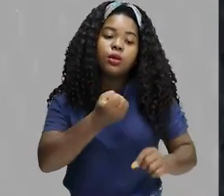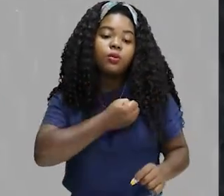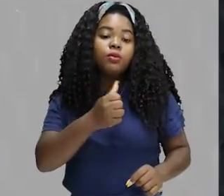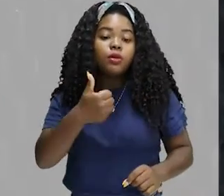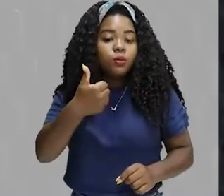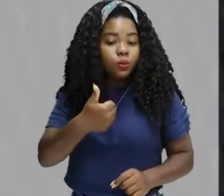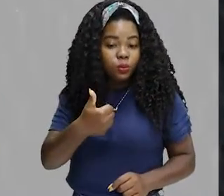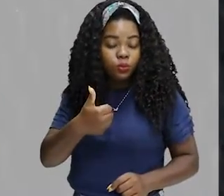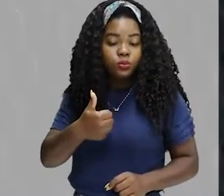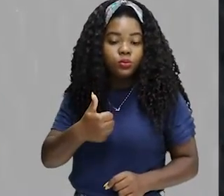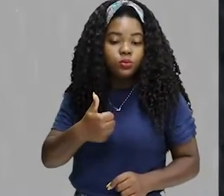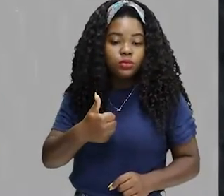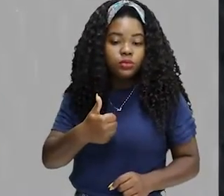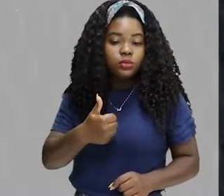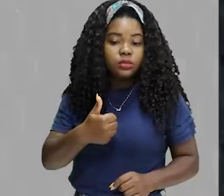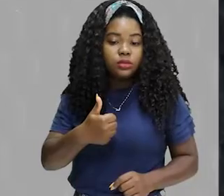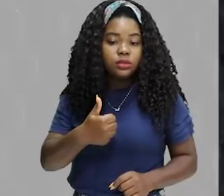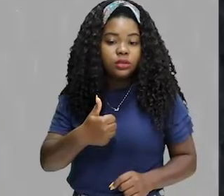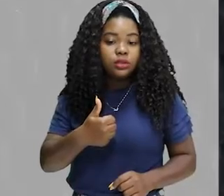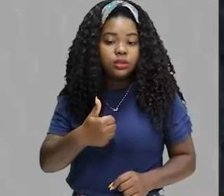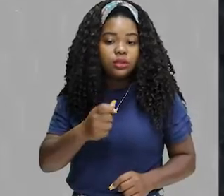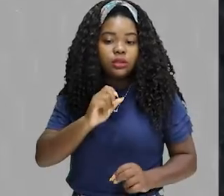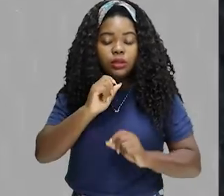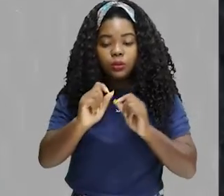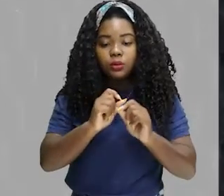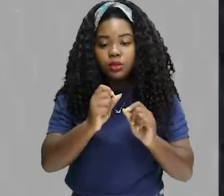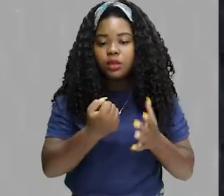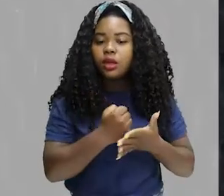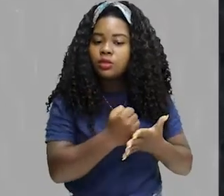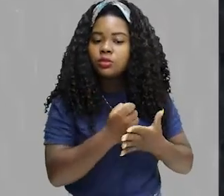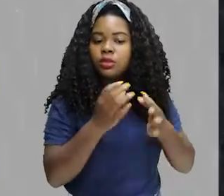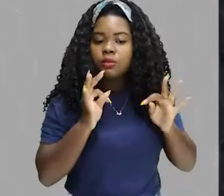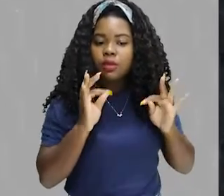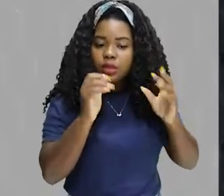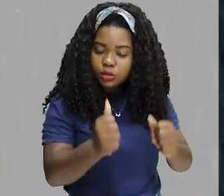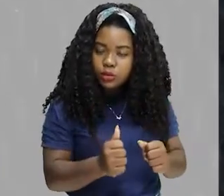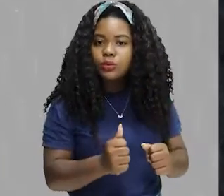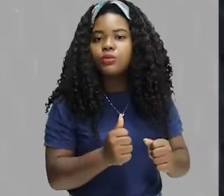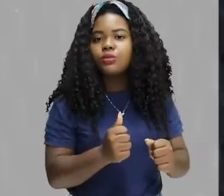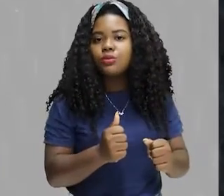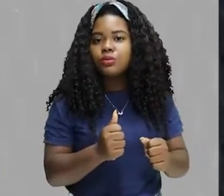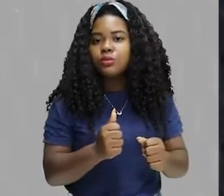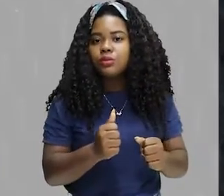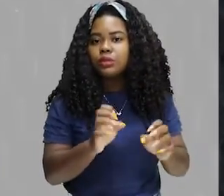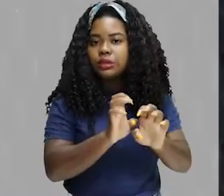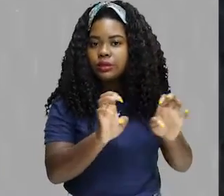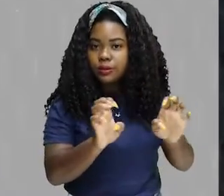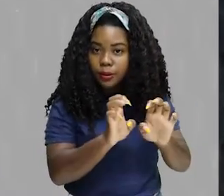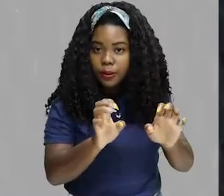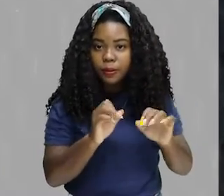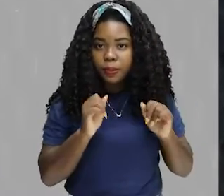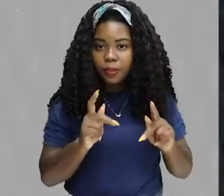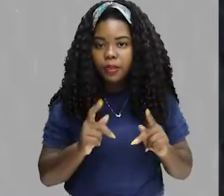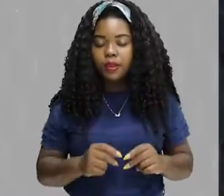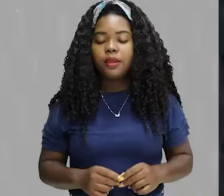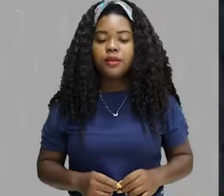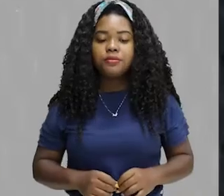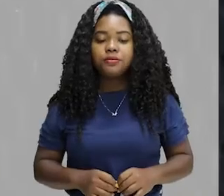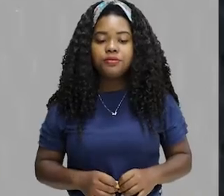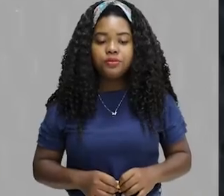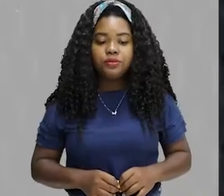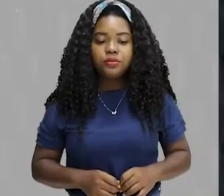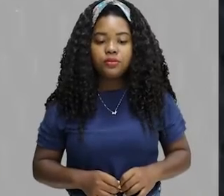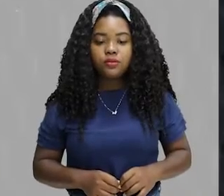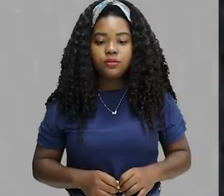ele servirá de referência para o acerto de todos os outros coeficientes, certo? Então, nós